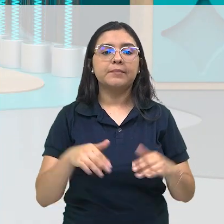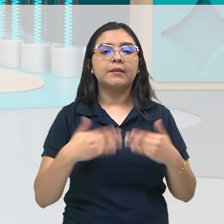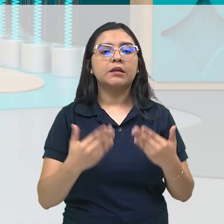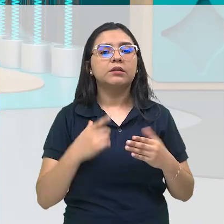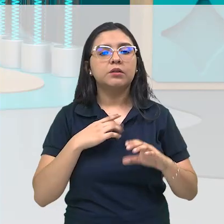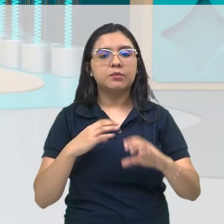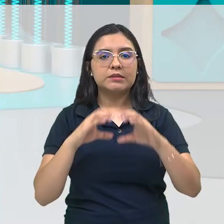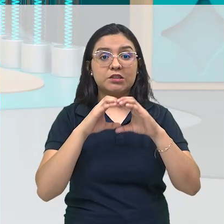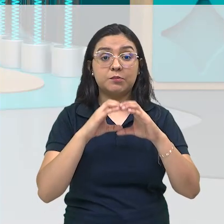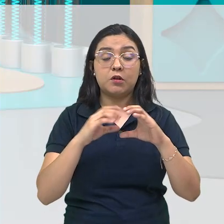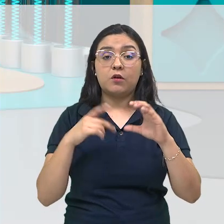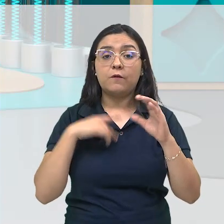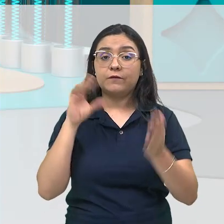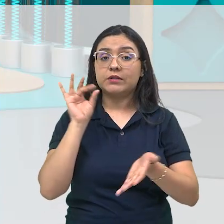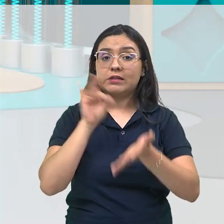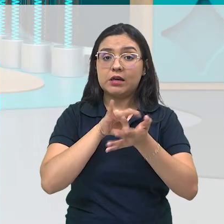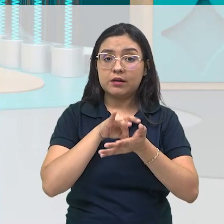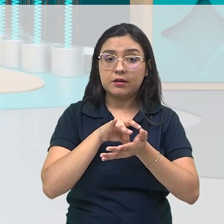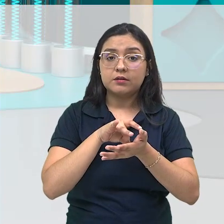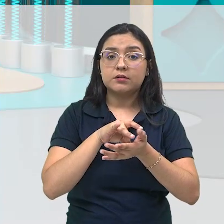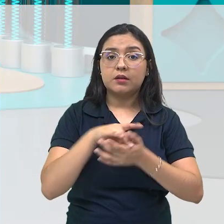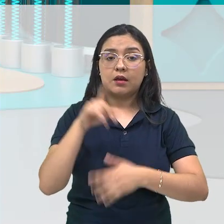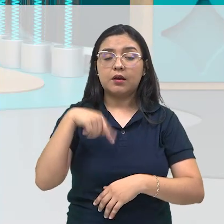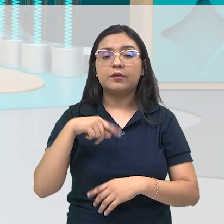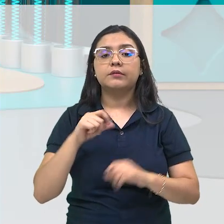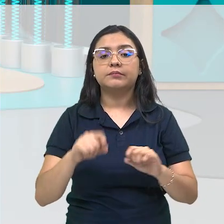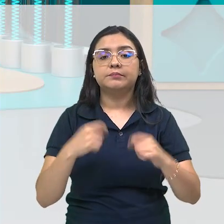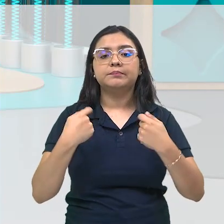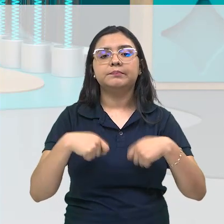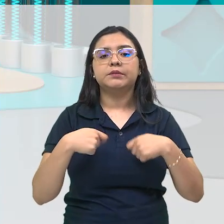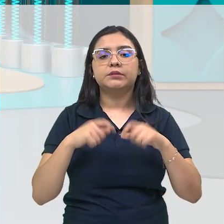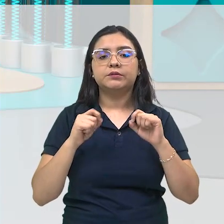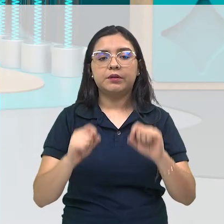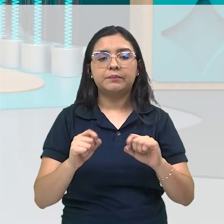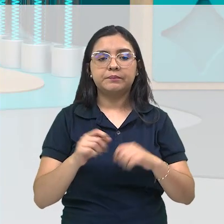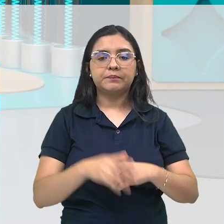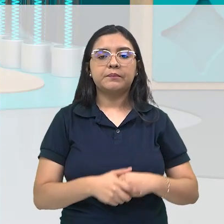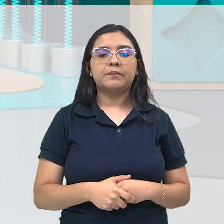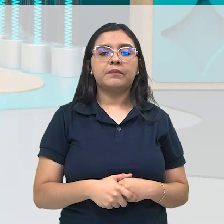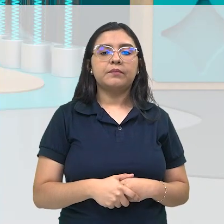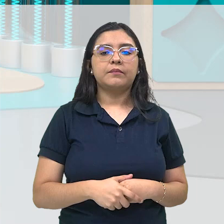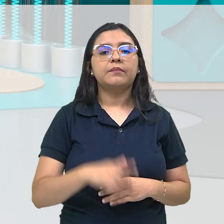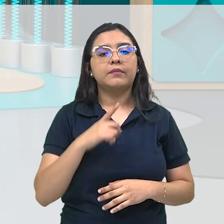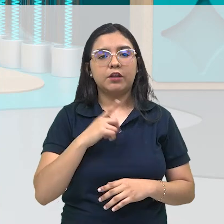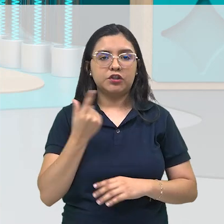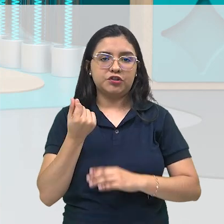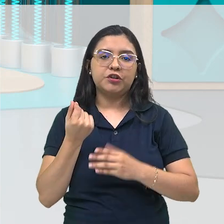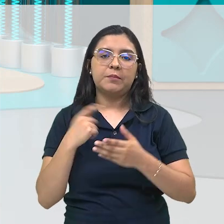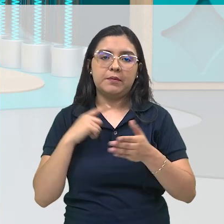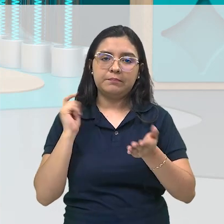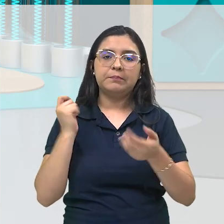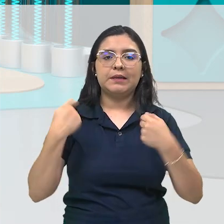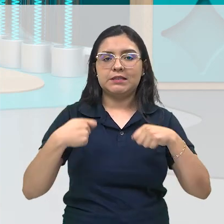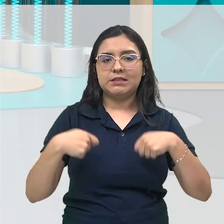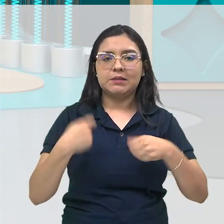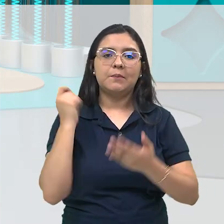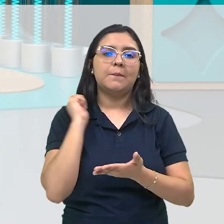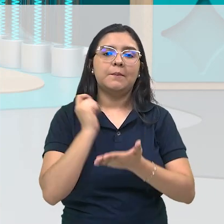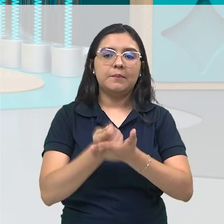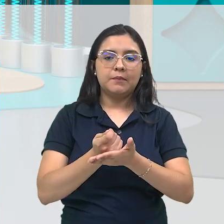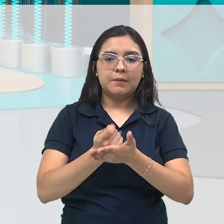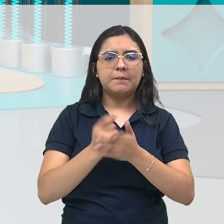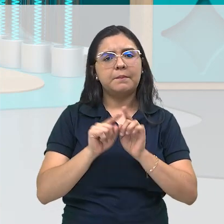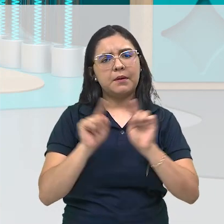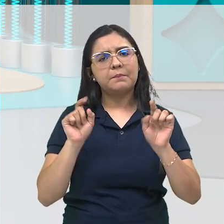essas bolas oficiais, elas vão necessitar de um pouquinho mais aí de investimento, mas você pode,